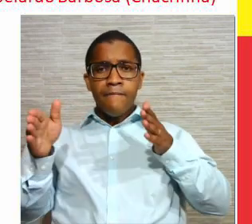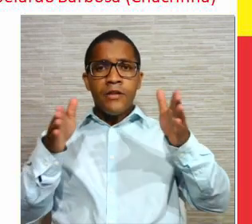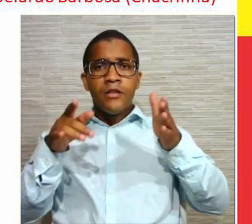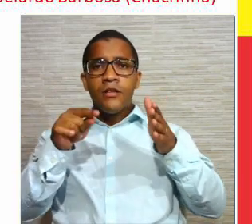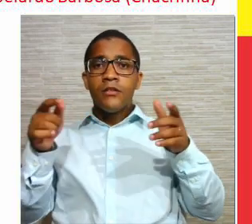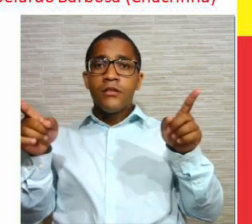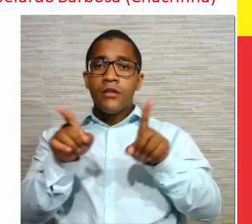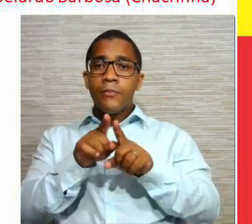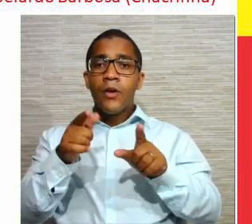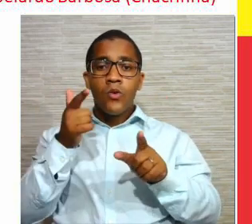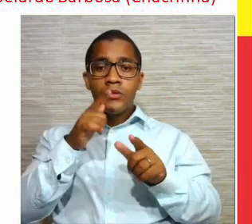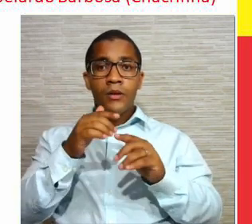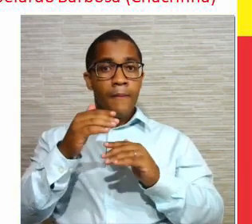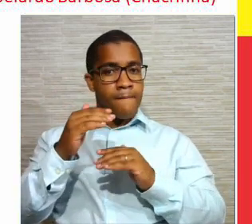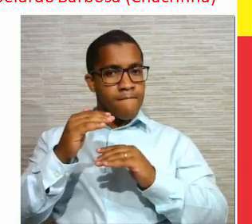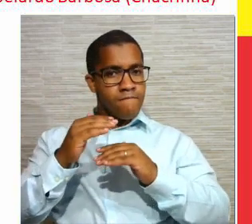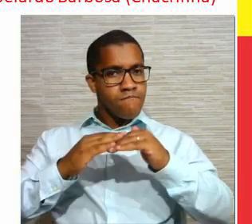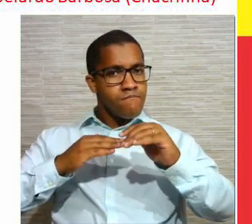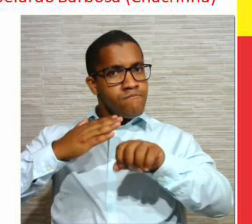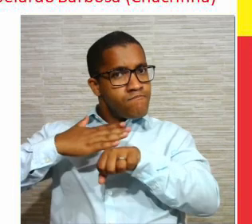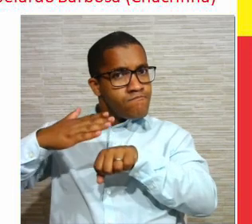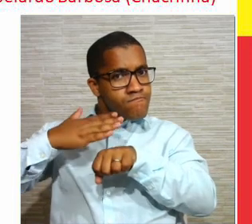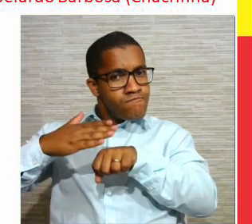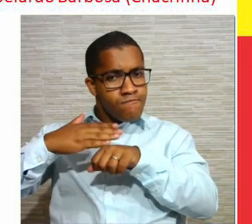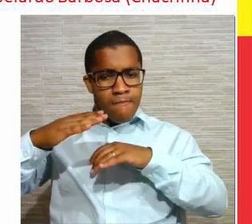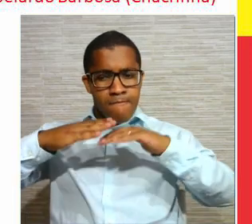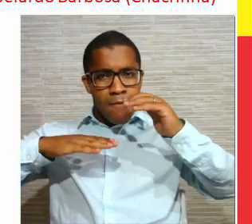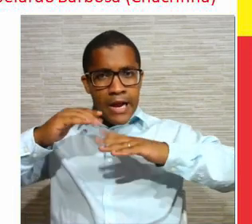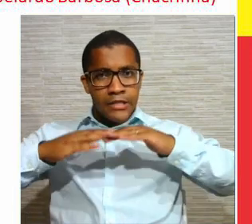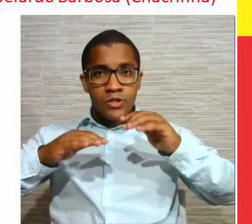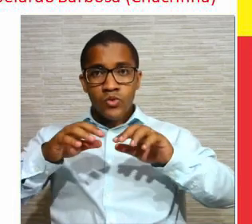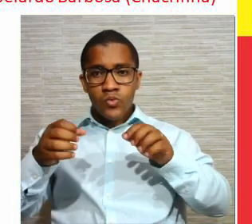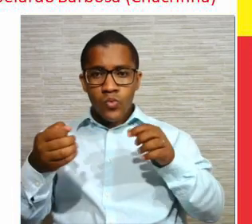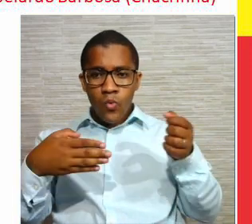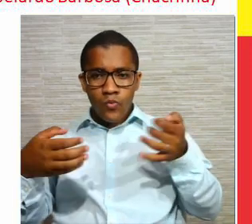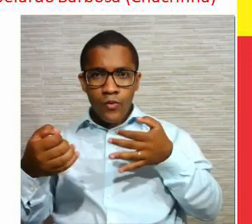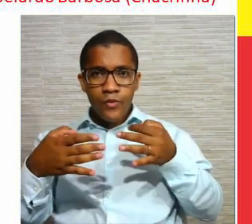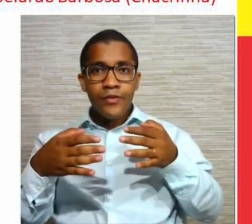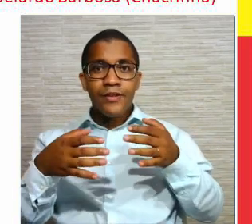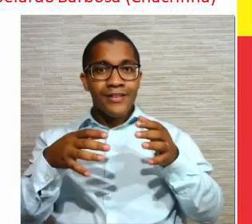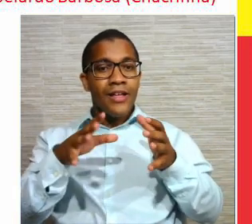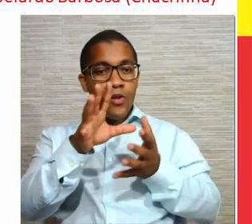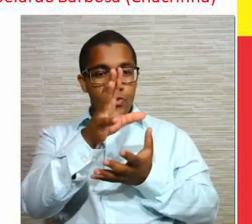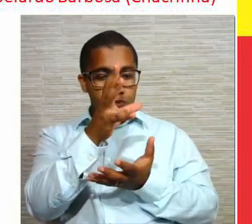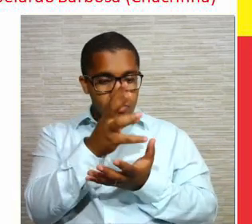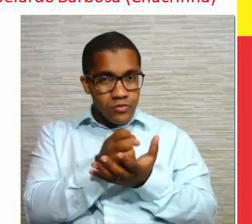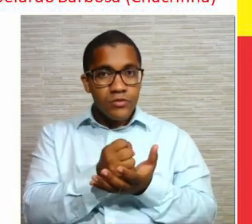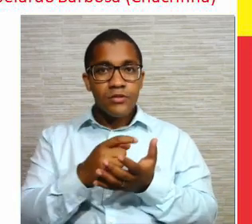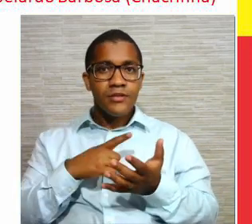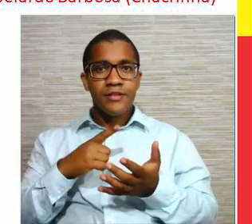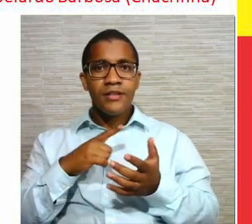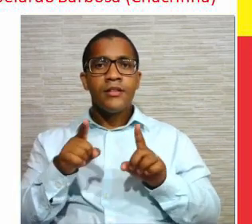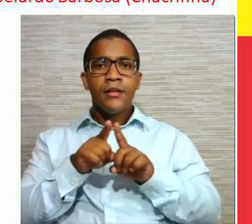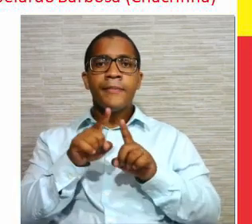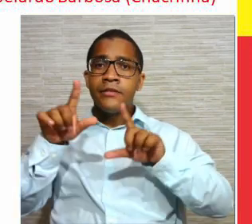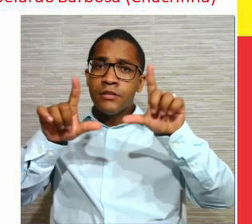pelo aprimoramento de novas técnicas na gravação. Né? Então, viveram seu auge se apresentando também num programa de TV